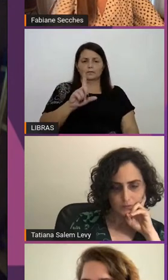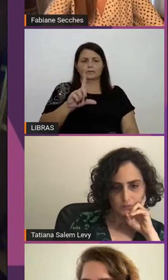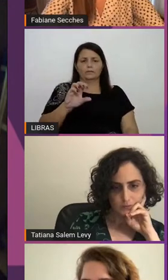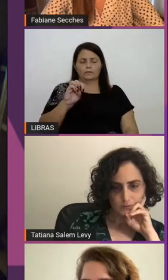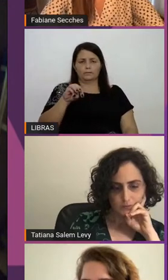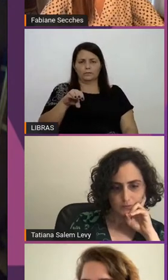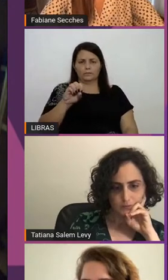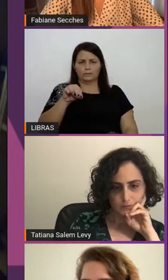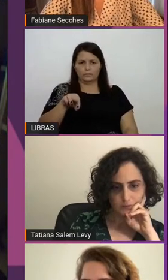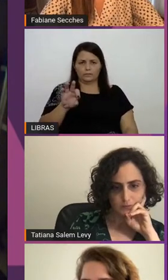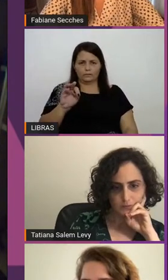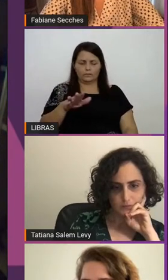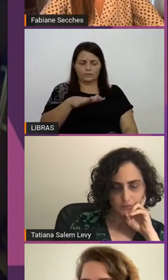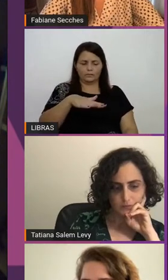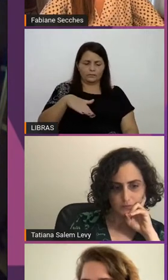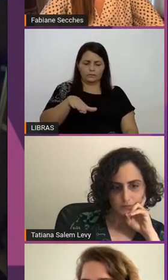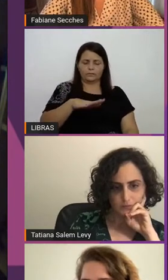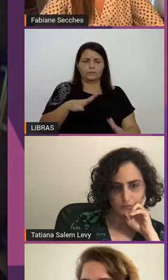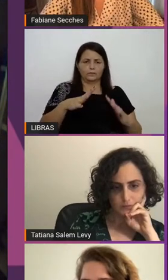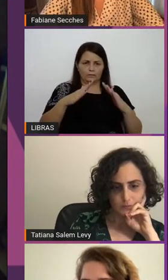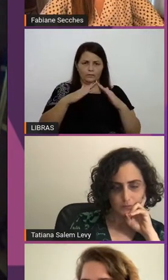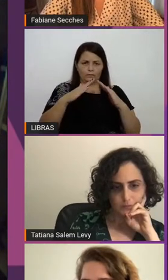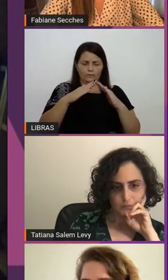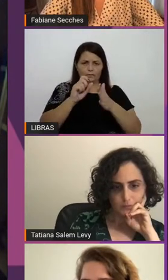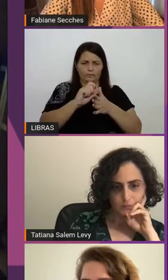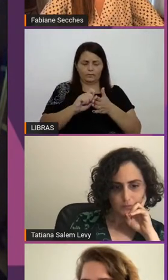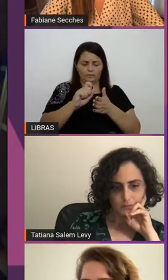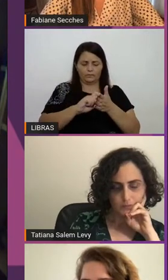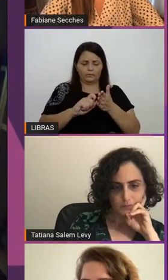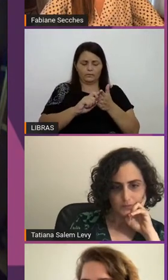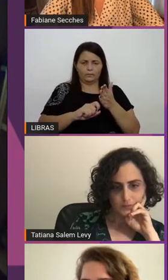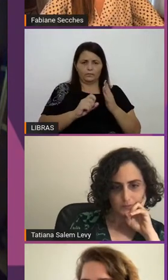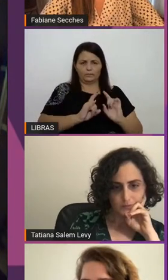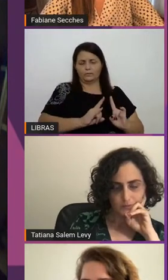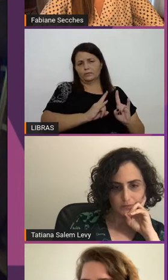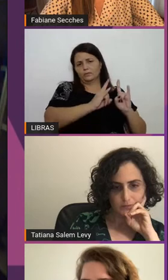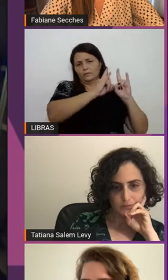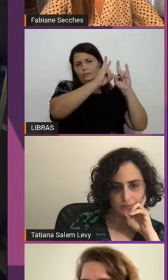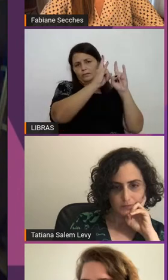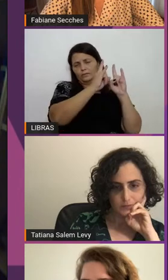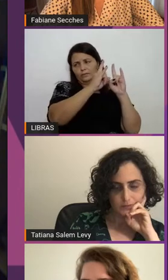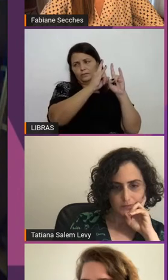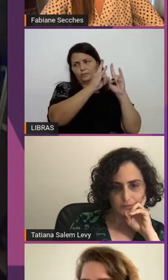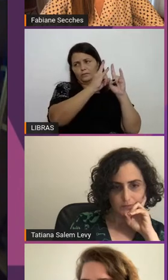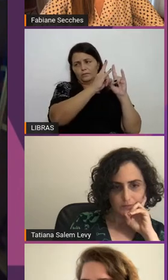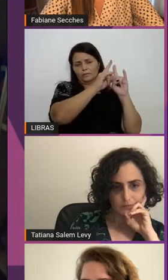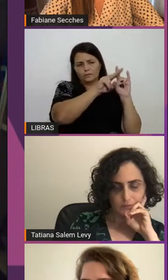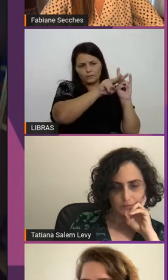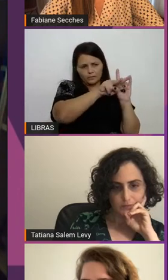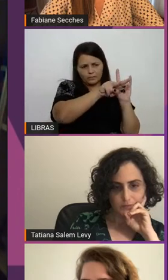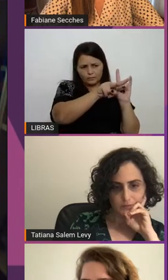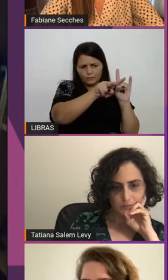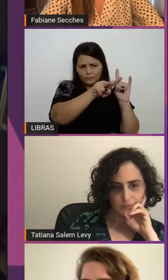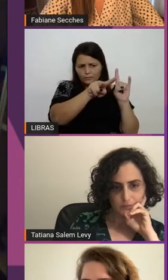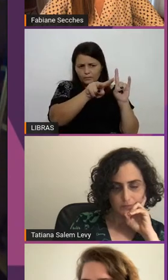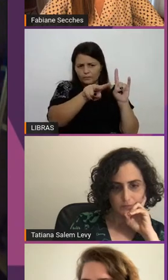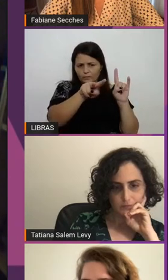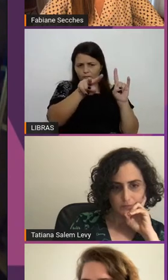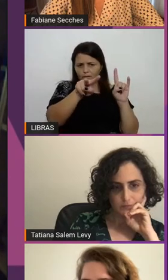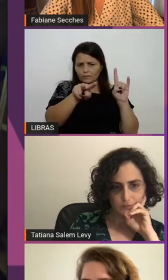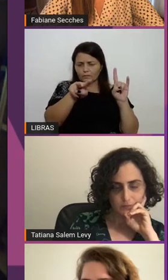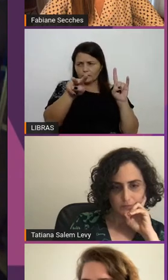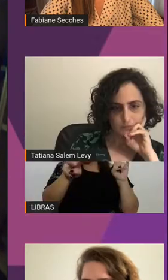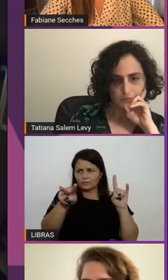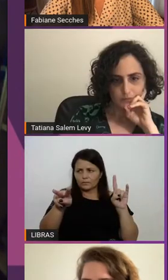e eu morava nessa época que eu morava em um apartamento de ontem o dia assim